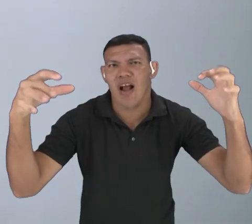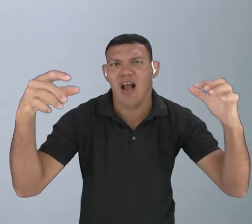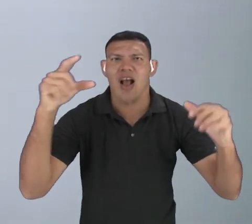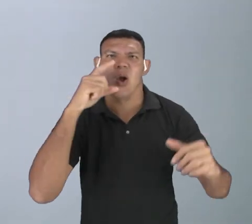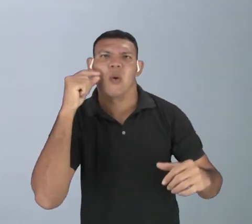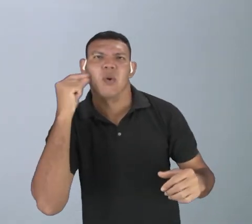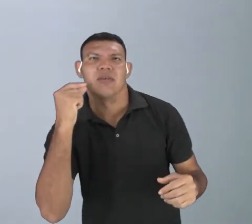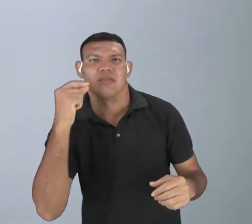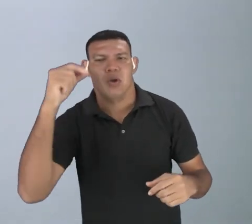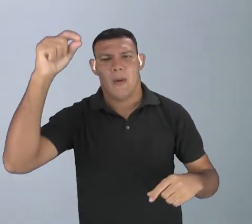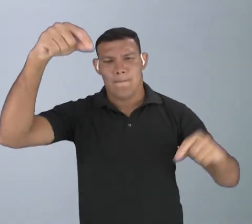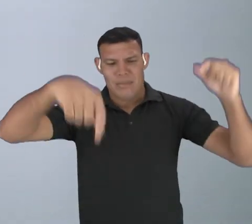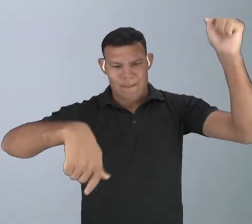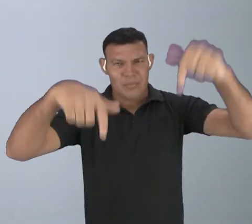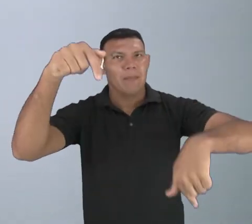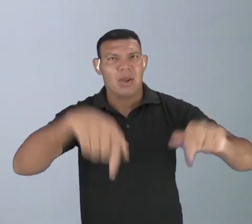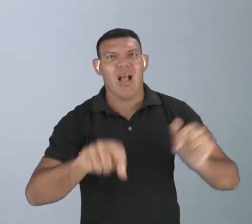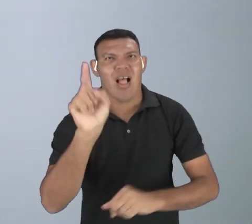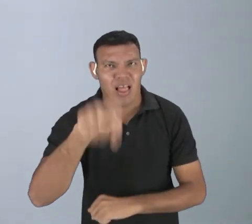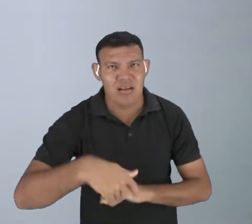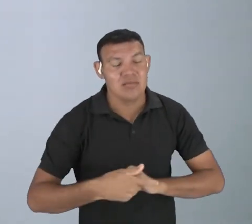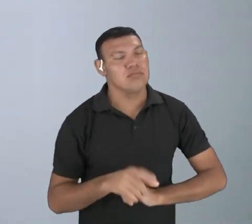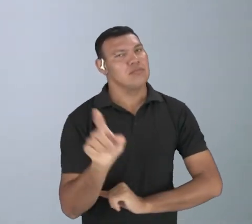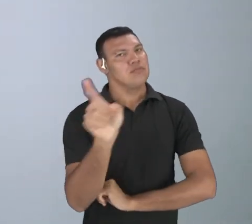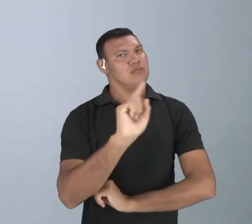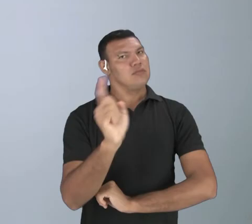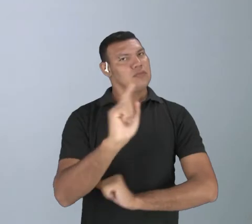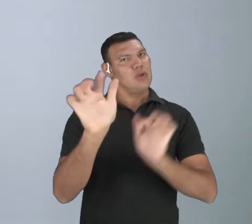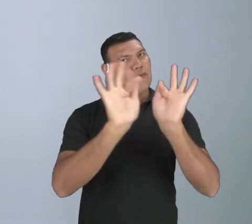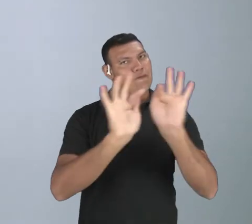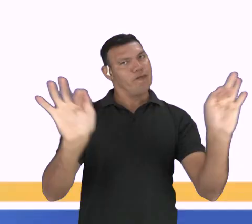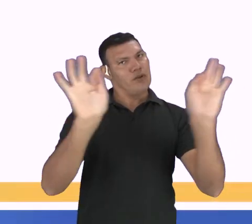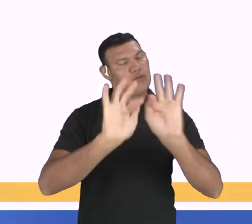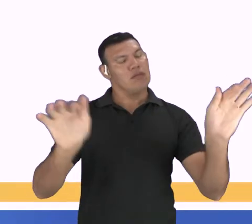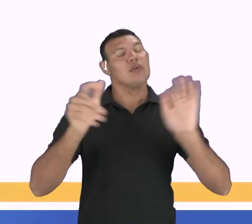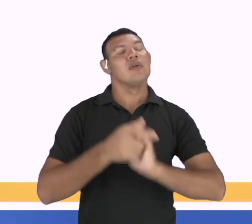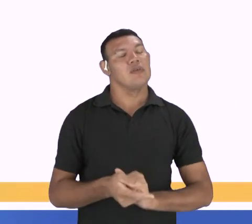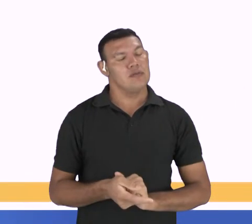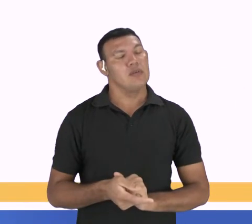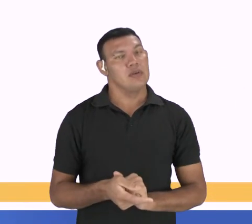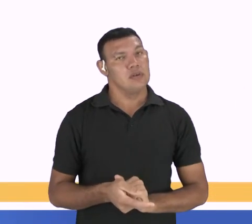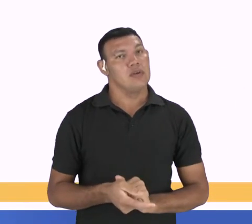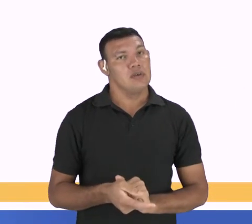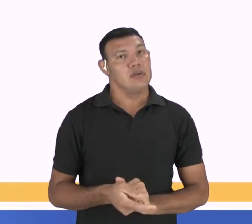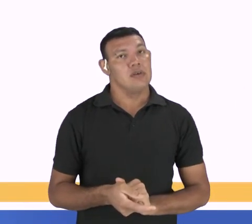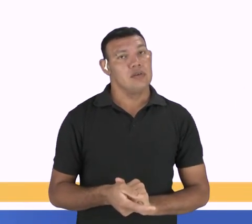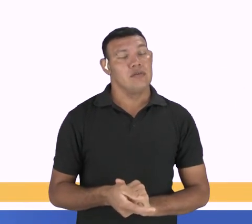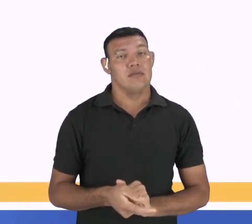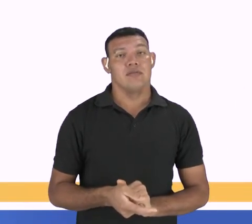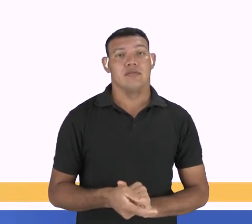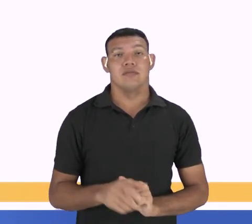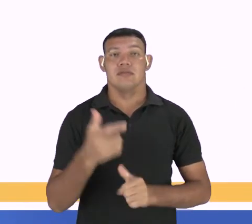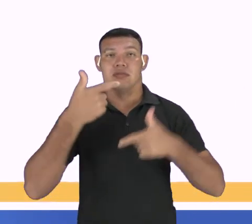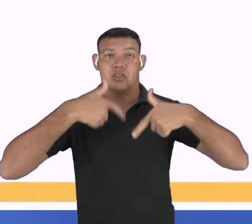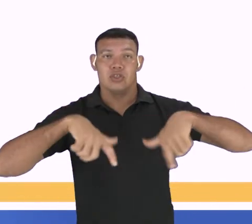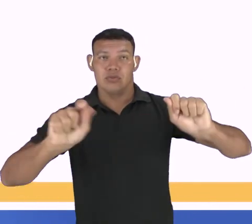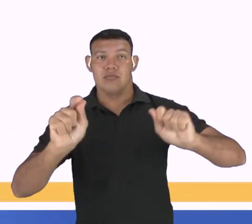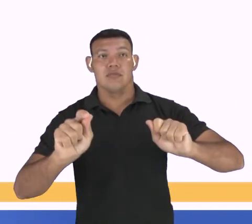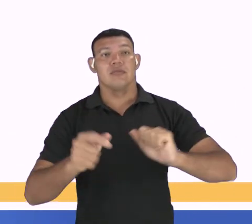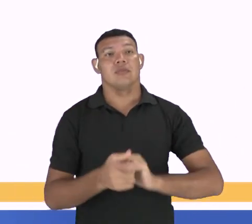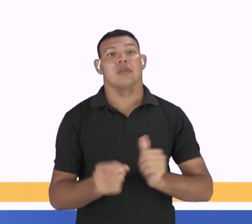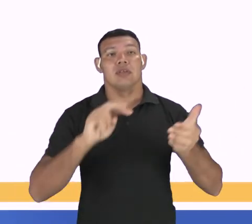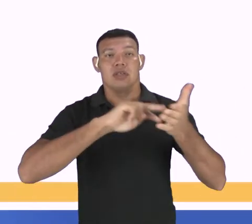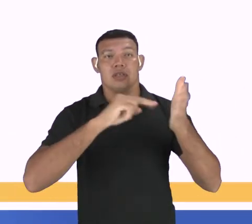é uma expressão idiomática, né? E se você disse aí em casa que a tradução dela é que está chovendo canivete ou que está chovendo muito,